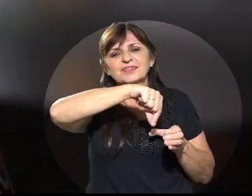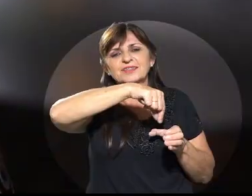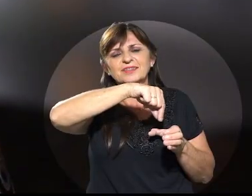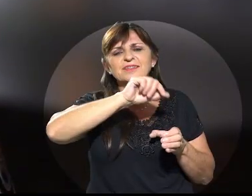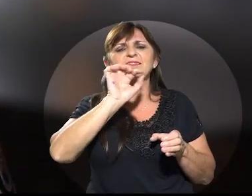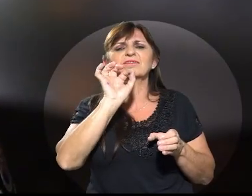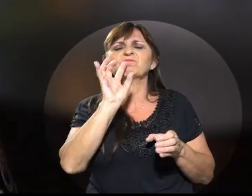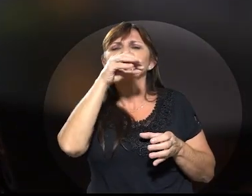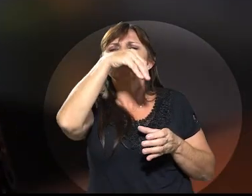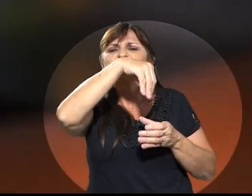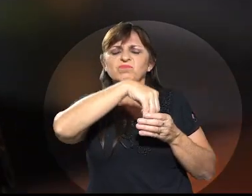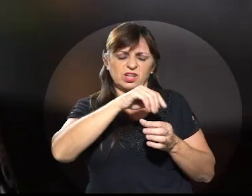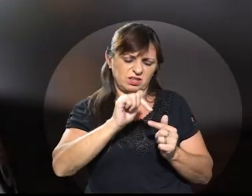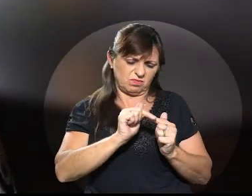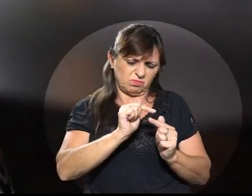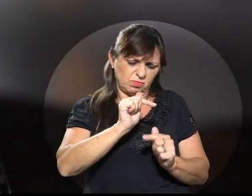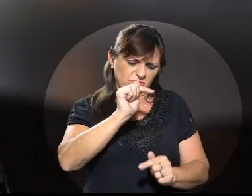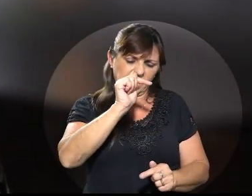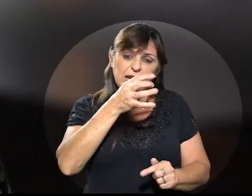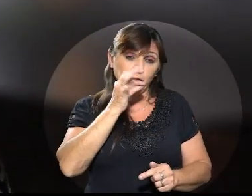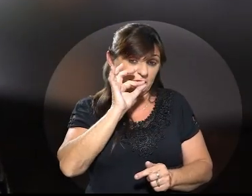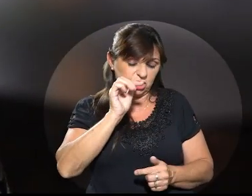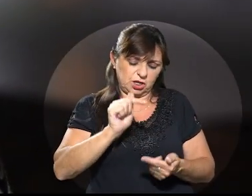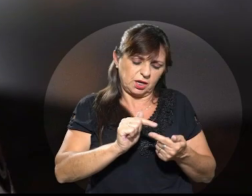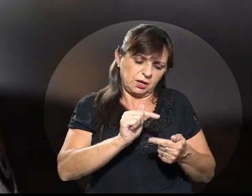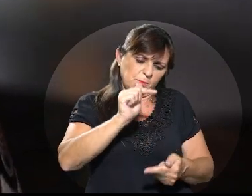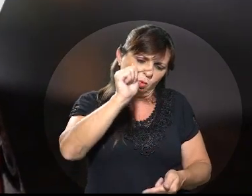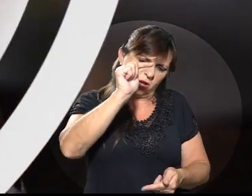ali. Tá pronto. Tá pronto o café.